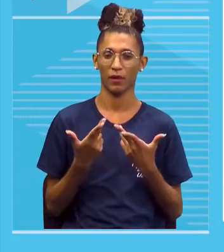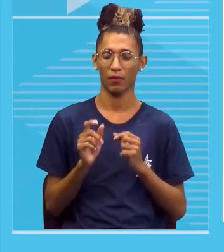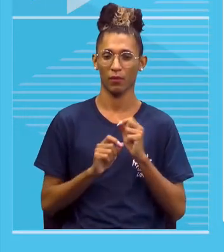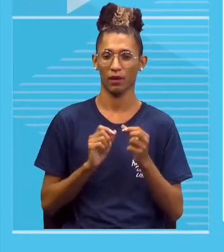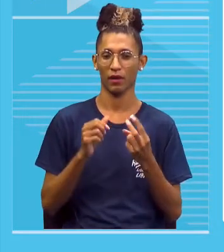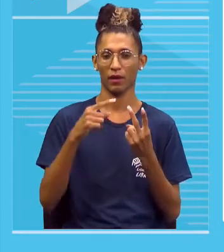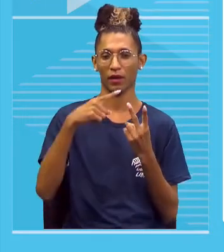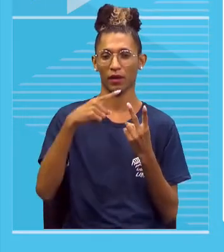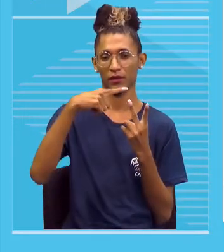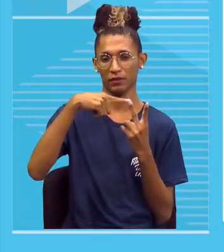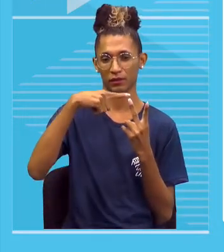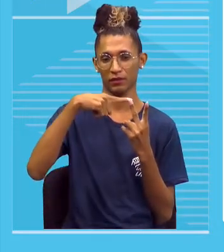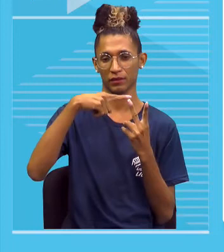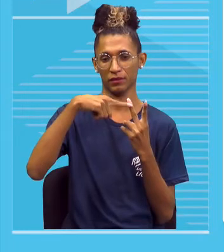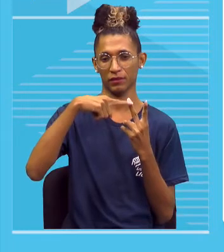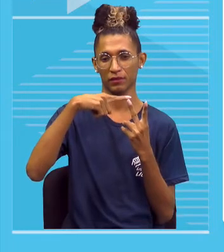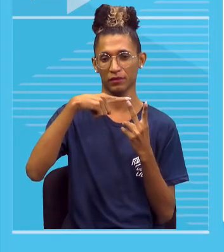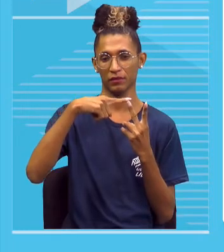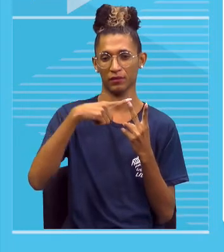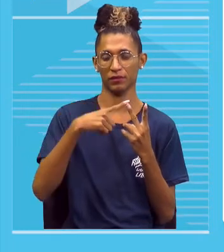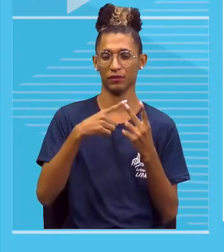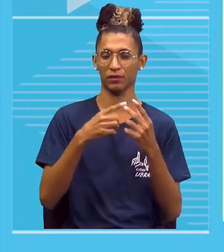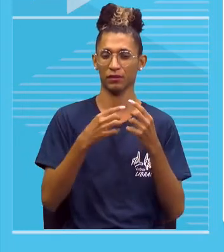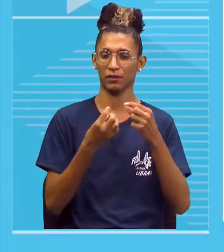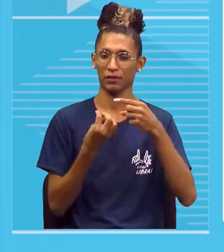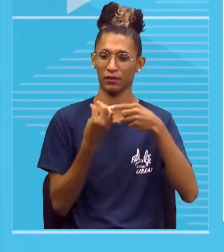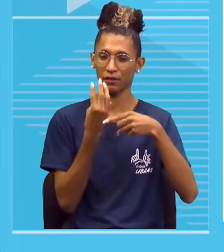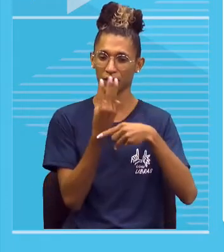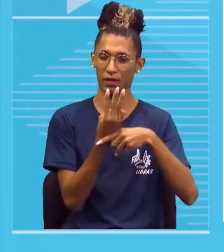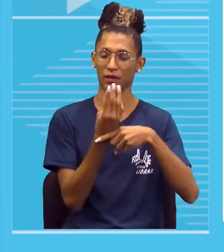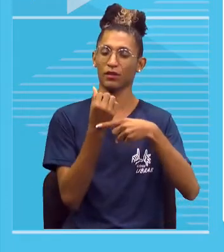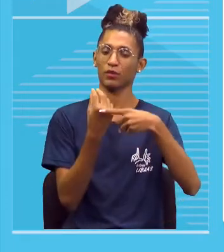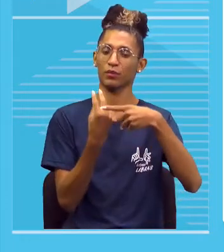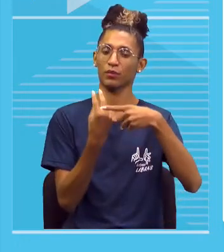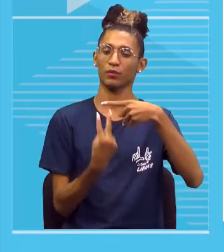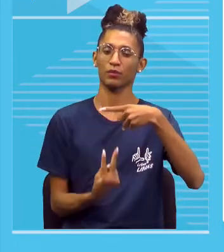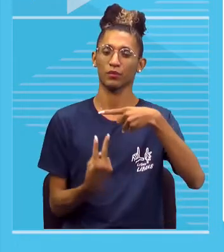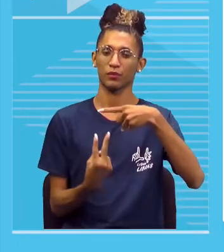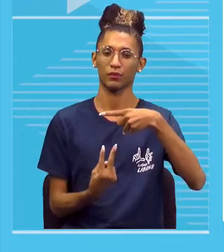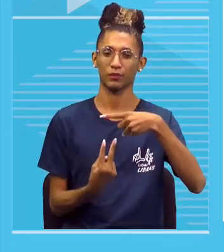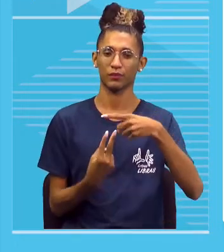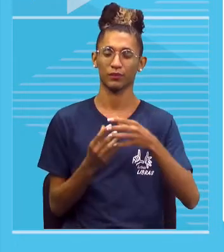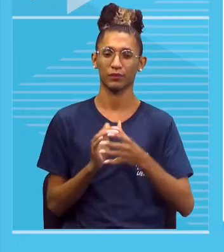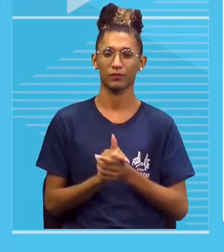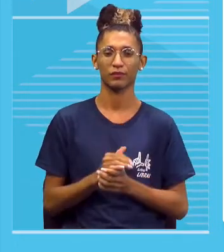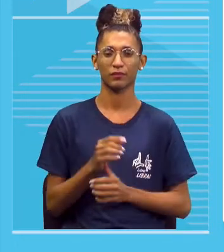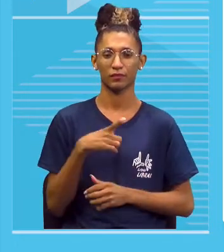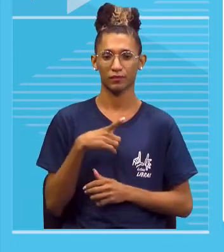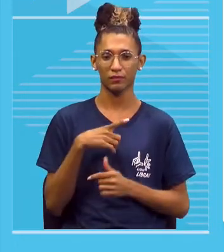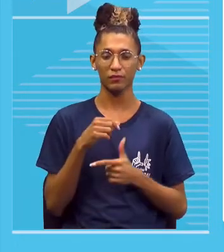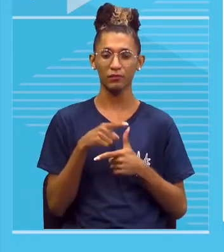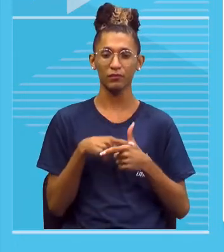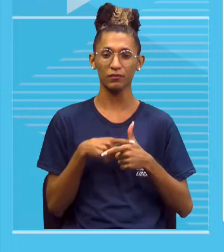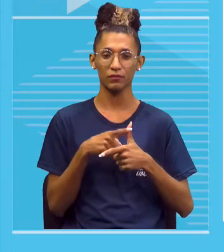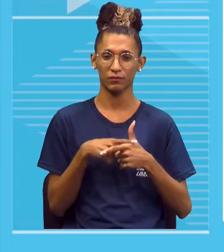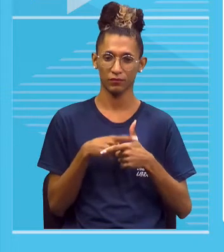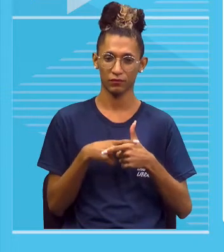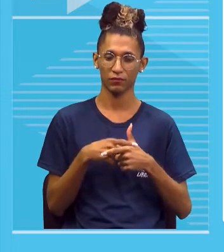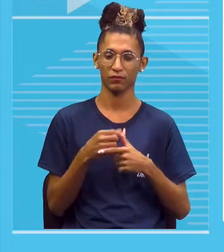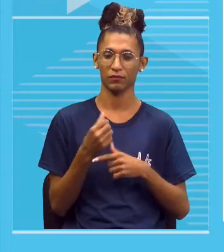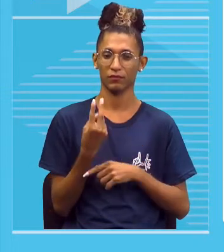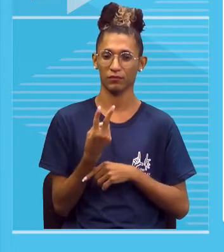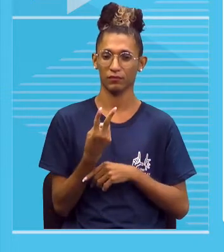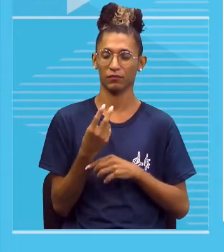raiz de 3 é sobre dois Daí o nosso seno de 2x